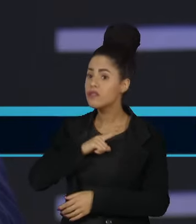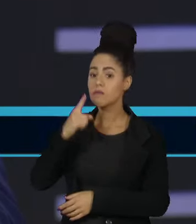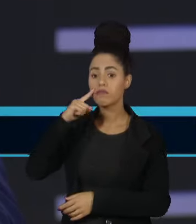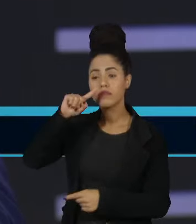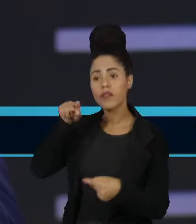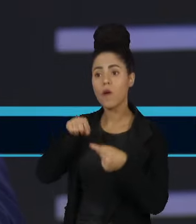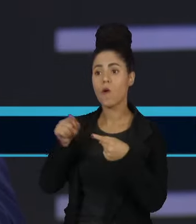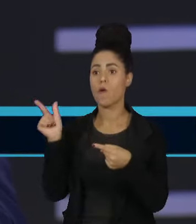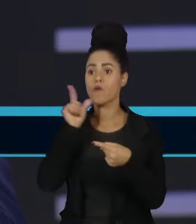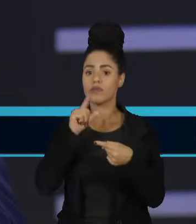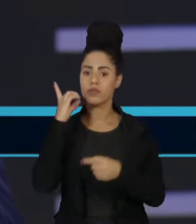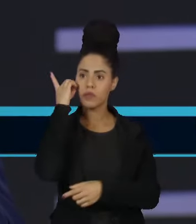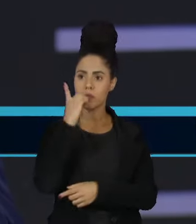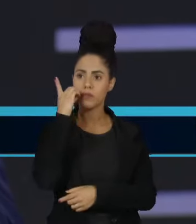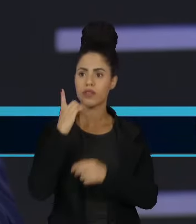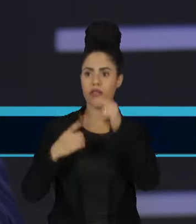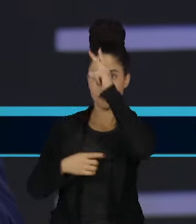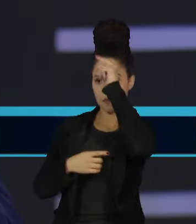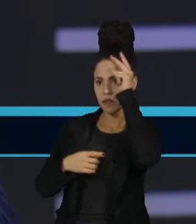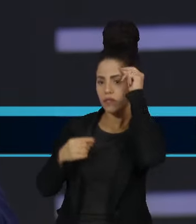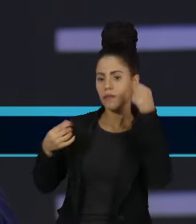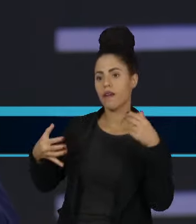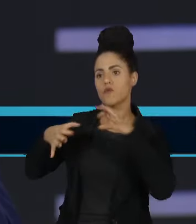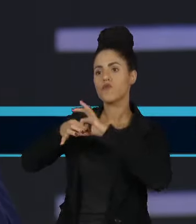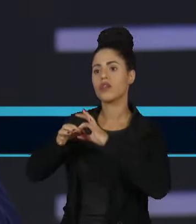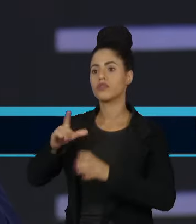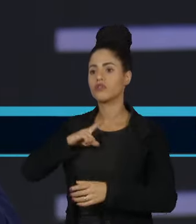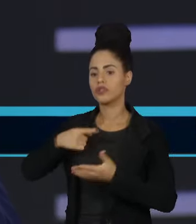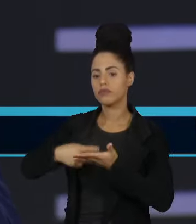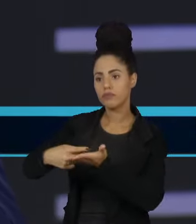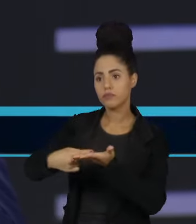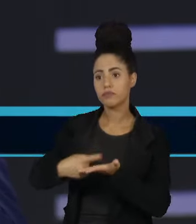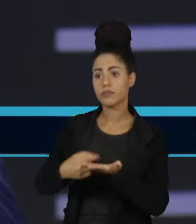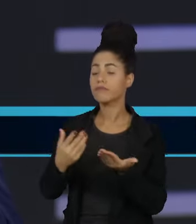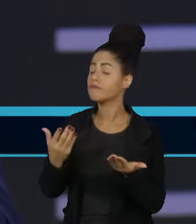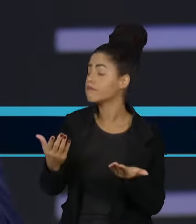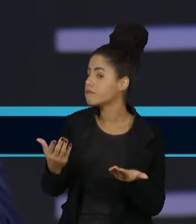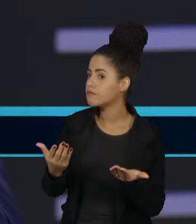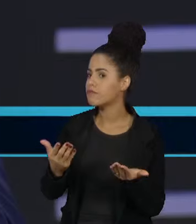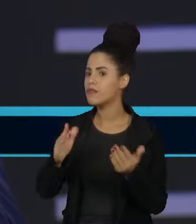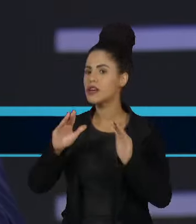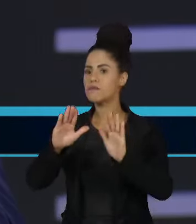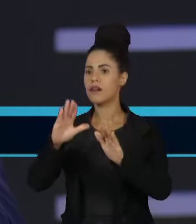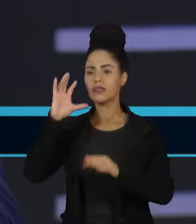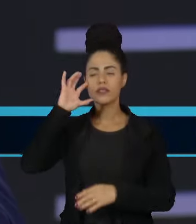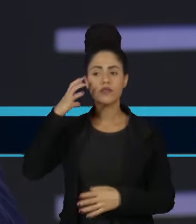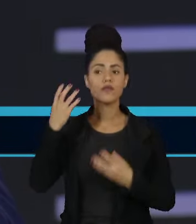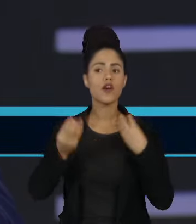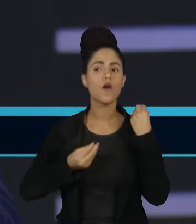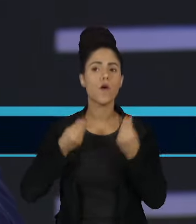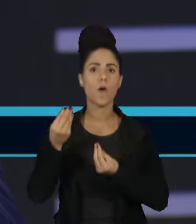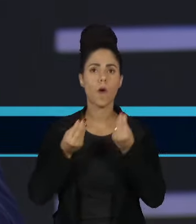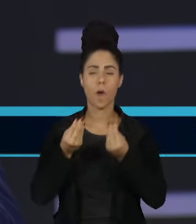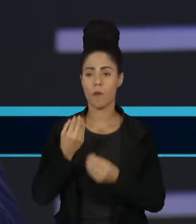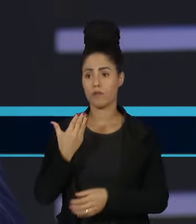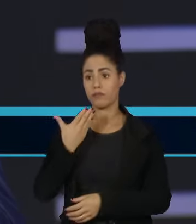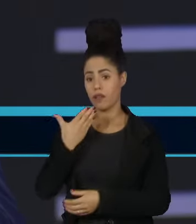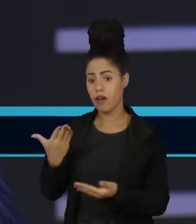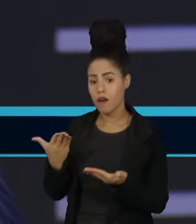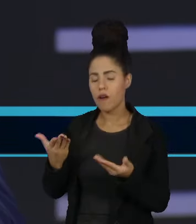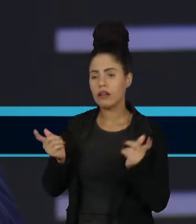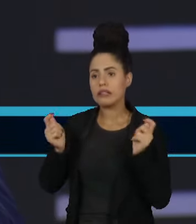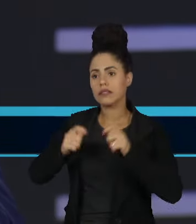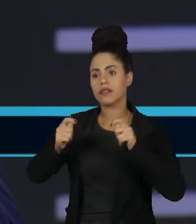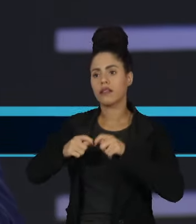obtidas por aquele deputado e o prefeito ligado a ele que foi reeleito ou eleito, né? Então, mas isso pode ser resolvido na esfera do parlamento, no Congresso Nacional,